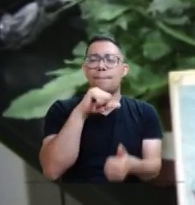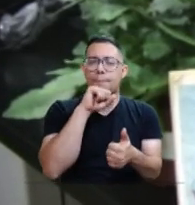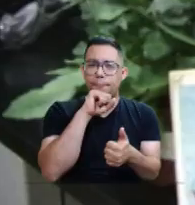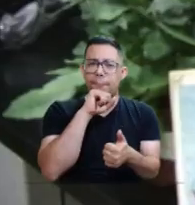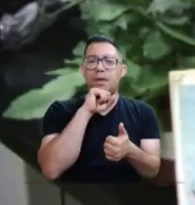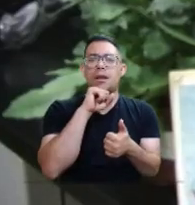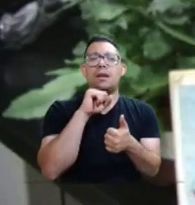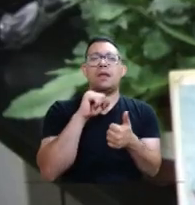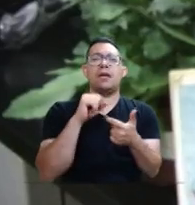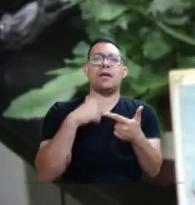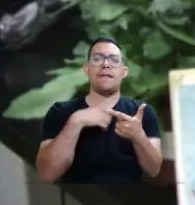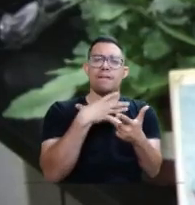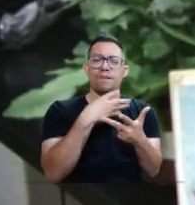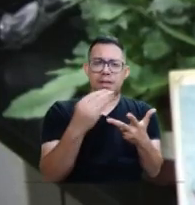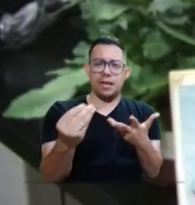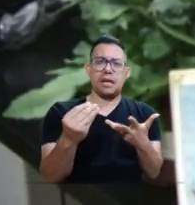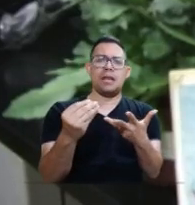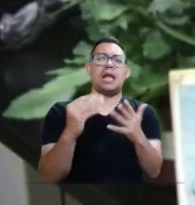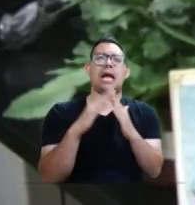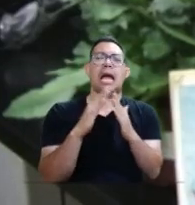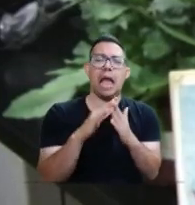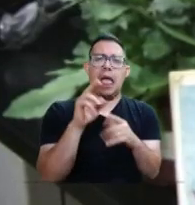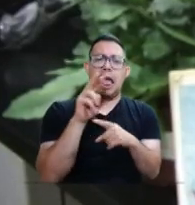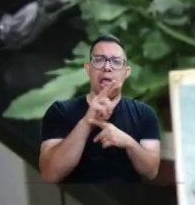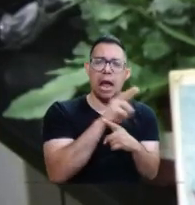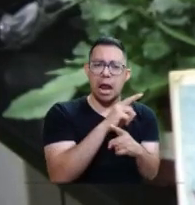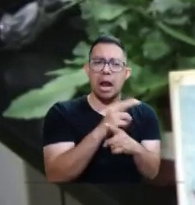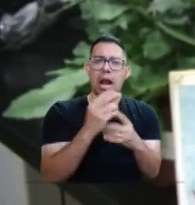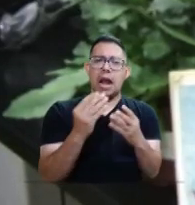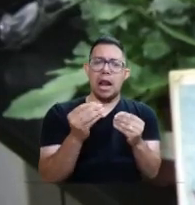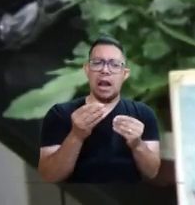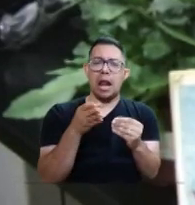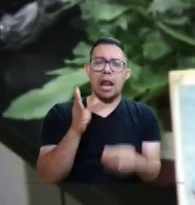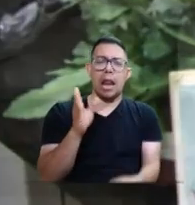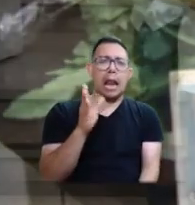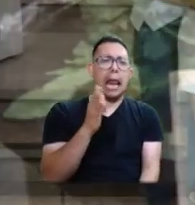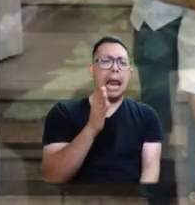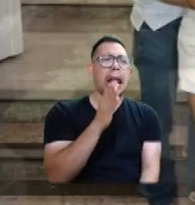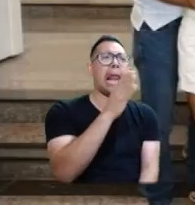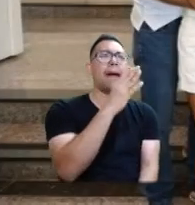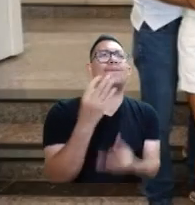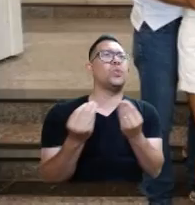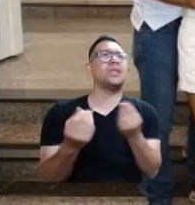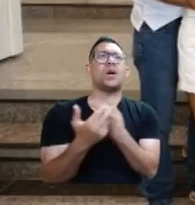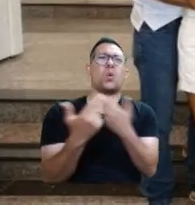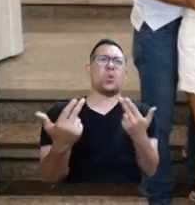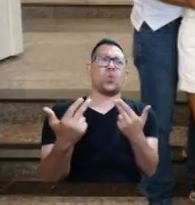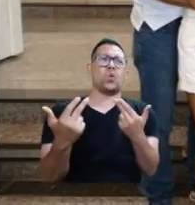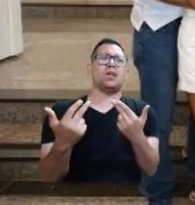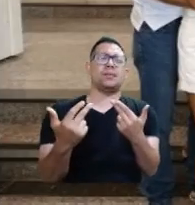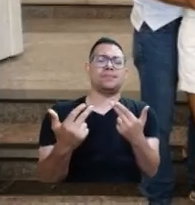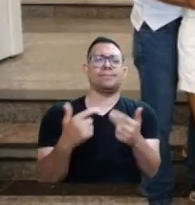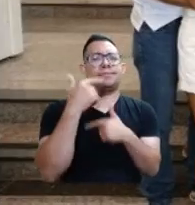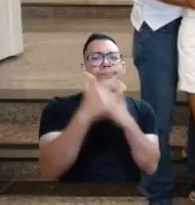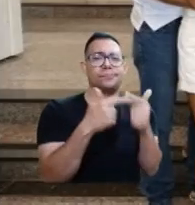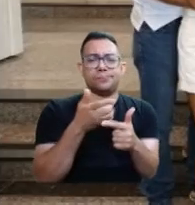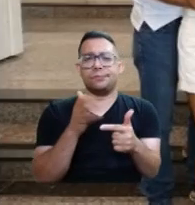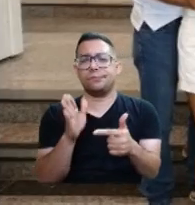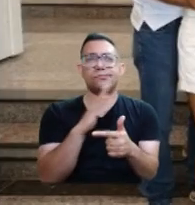mais fácil do que, por exemplo, uma pessoa que é mãe, tem muitos filhos, dona de casa, tem que correr para ver coisa